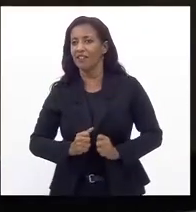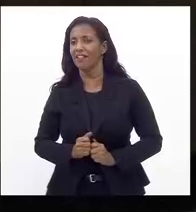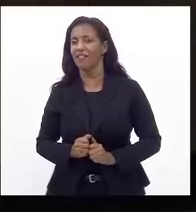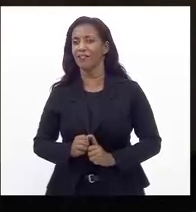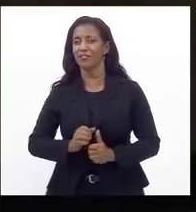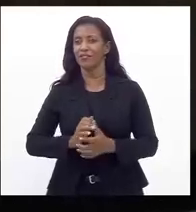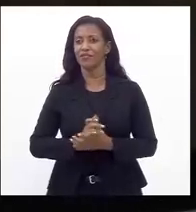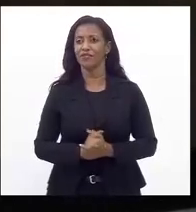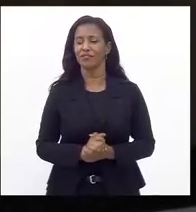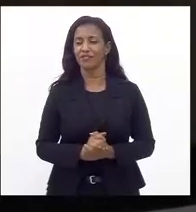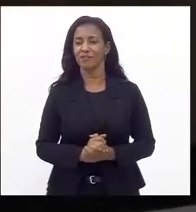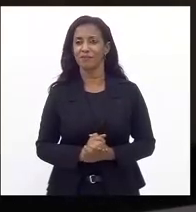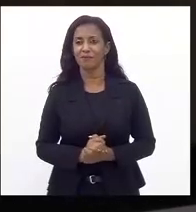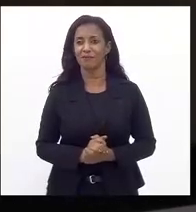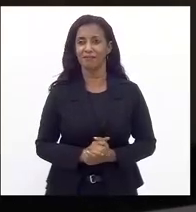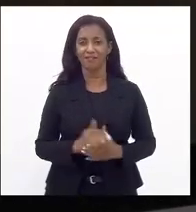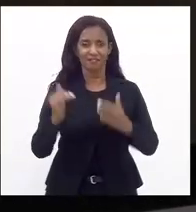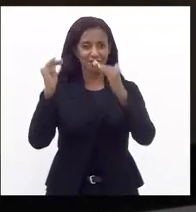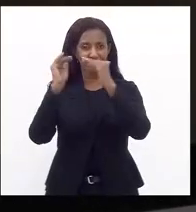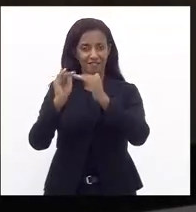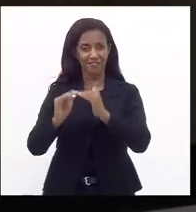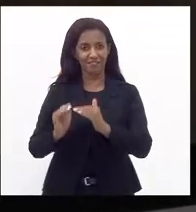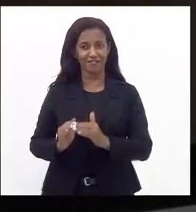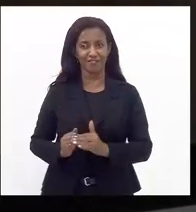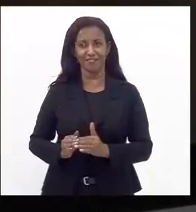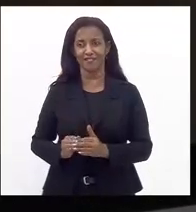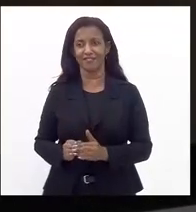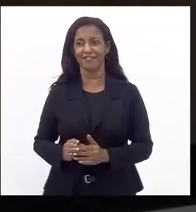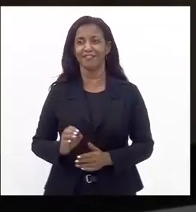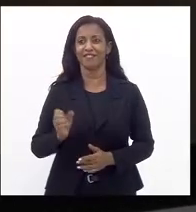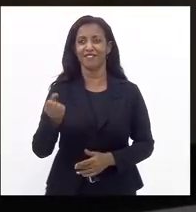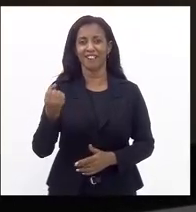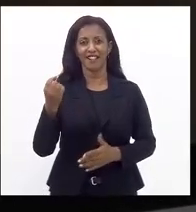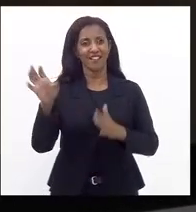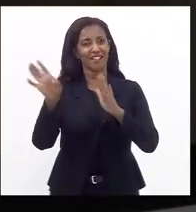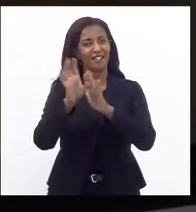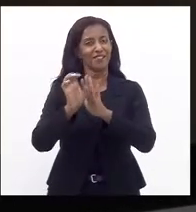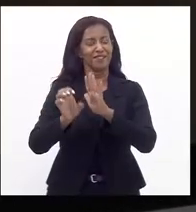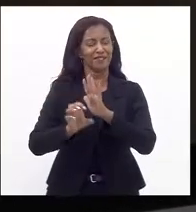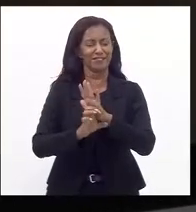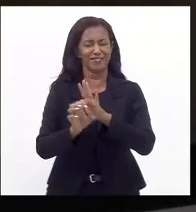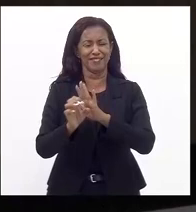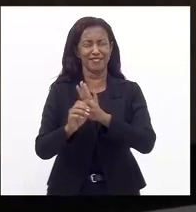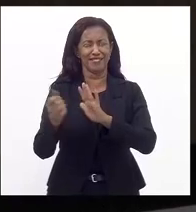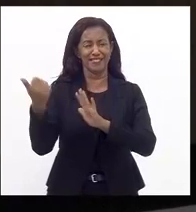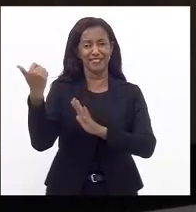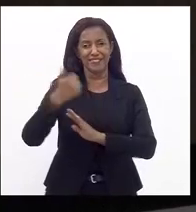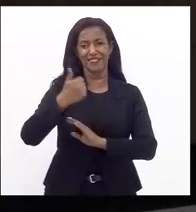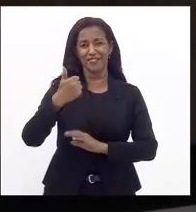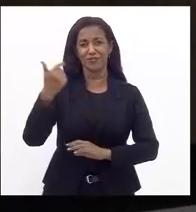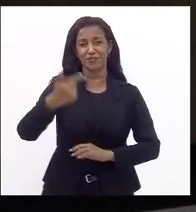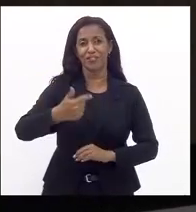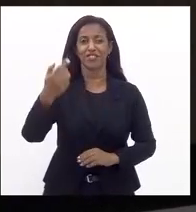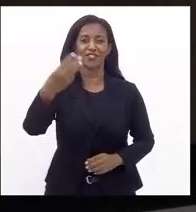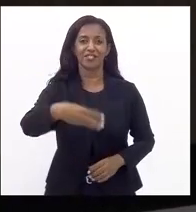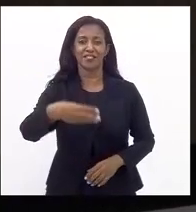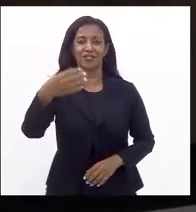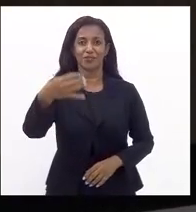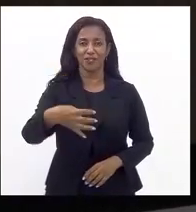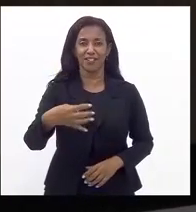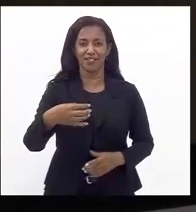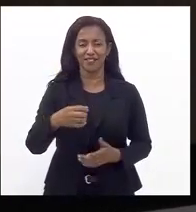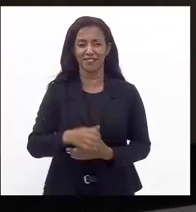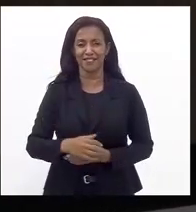o seu presente parecia fora favorável com subemenda aglutinativas emendas 1 2 3